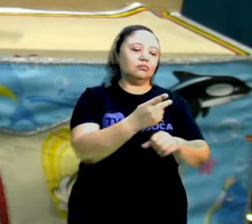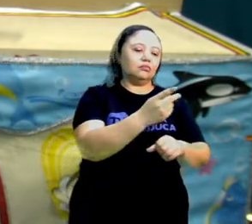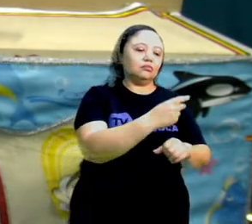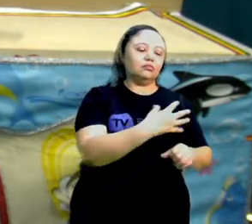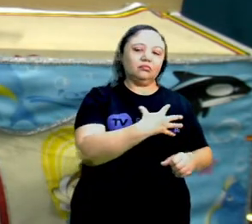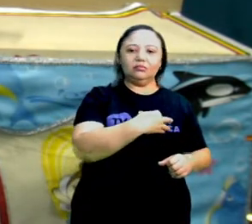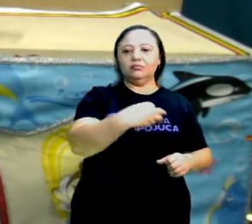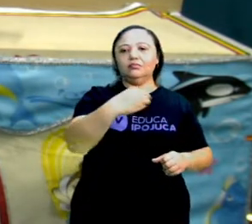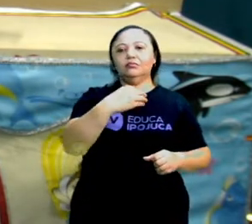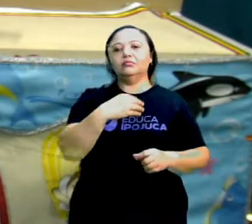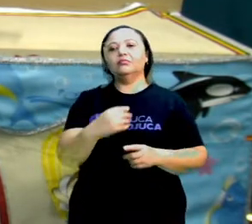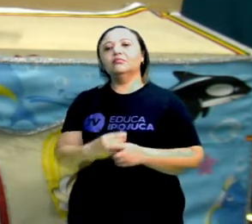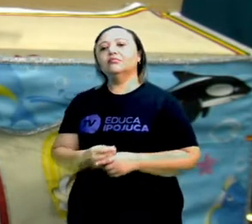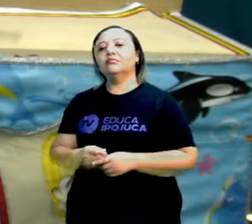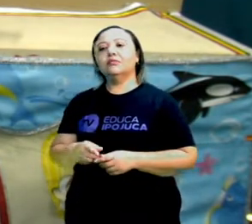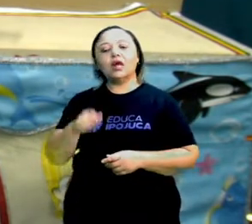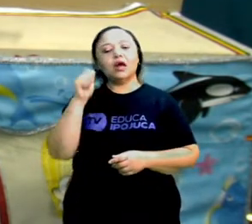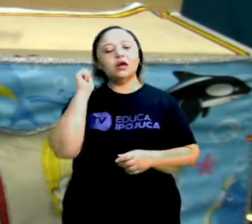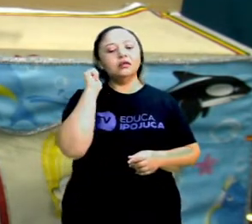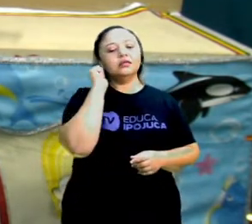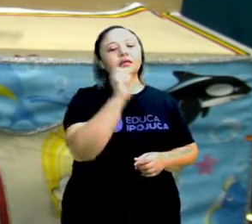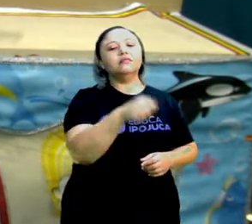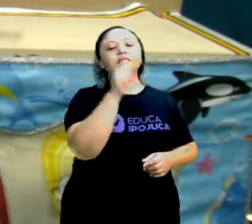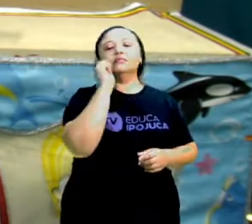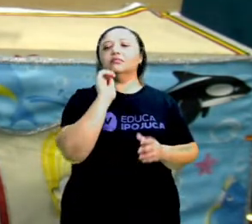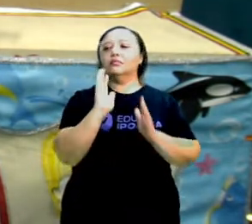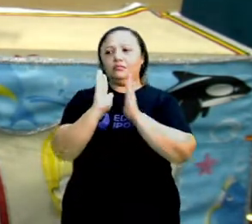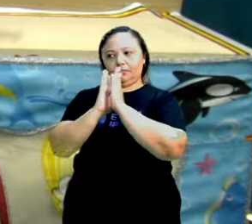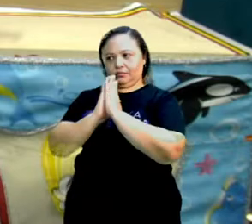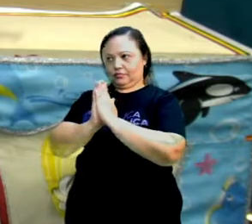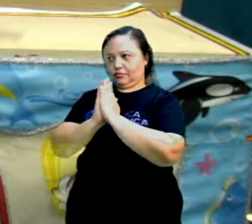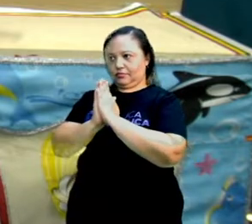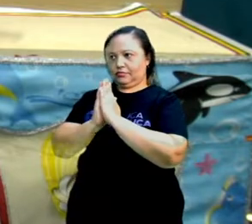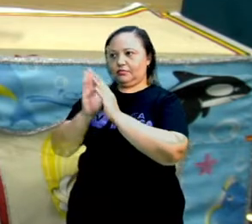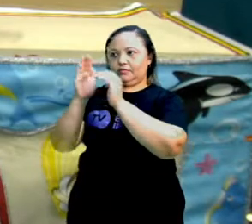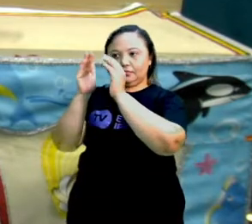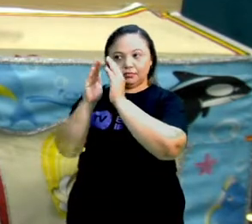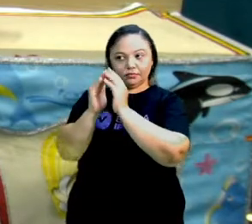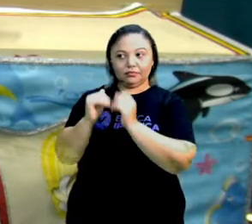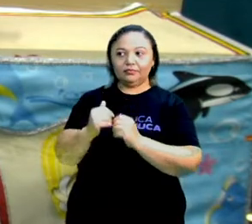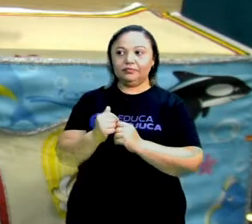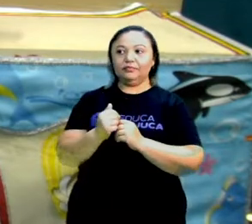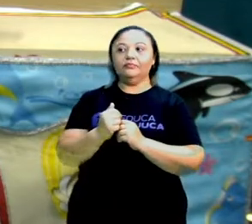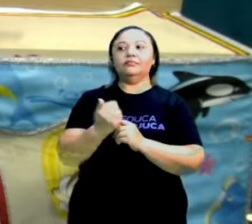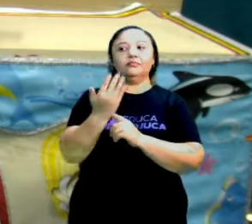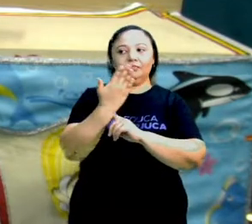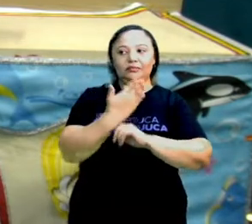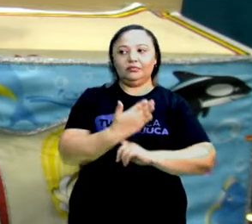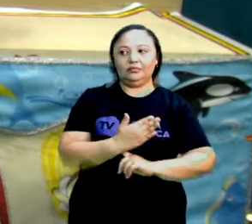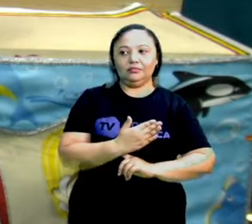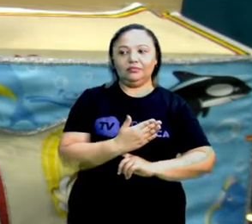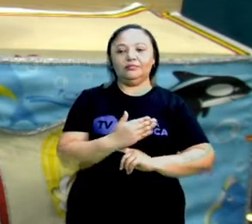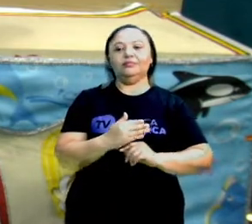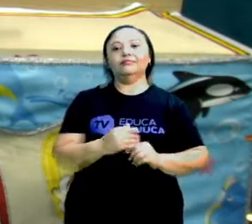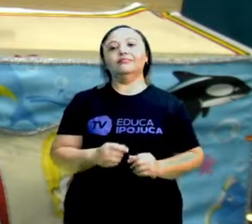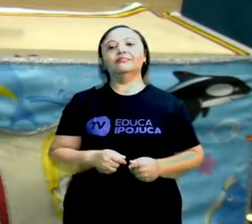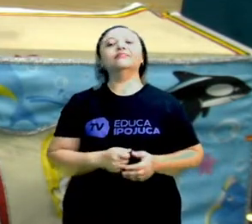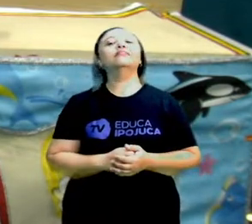os filhos. Se a fada poderia lhe ajudar. Será que a fada vai ajudar? Vai, né? Será? A